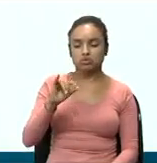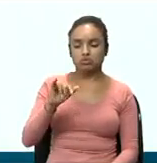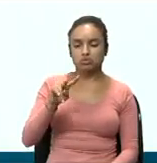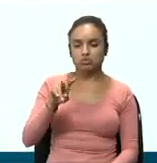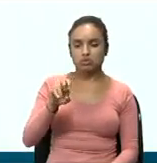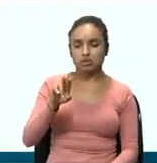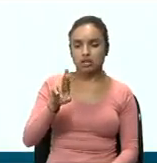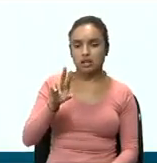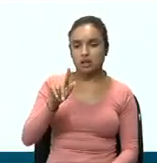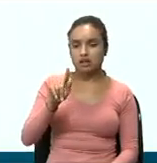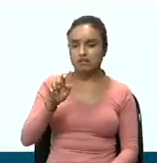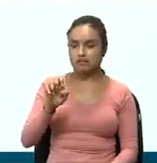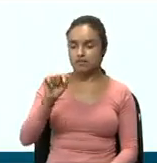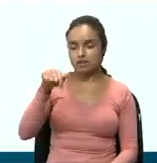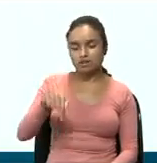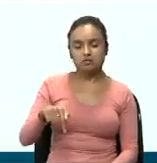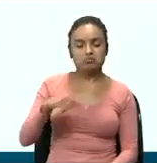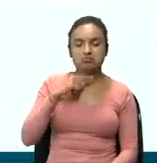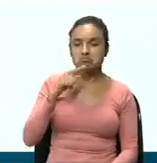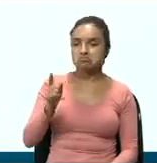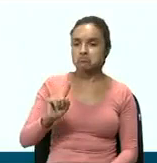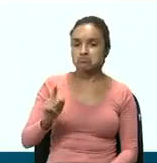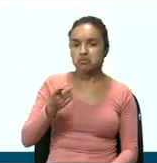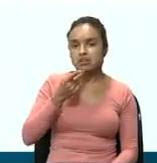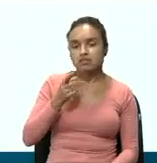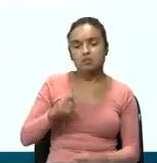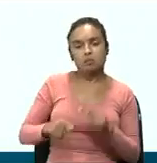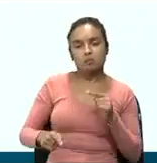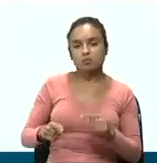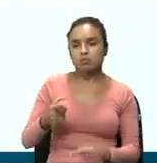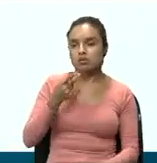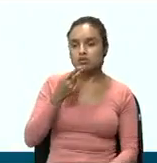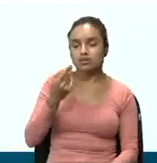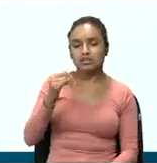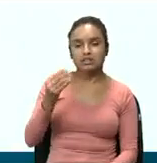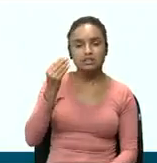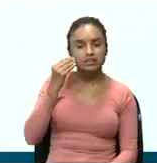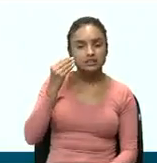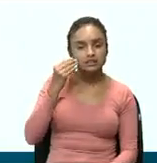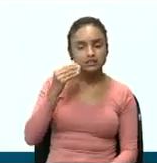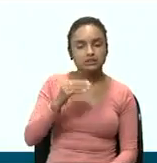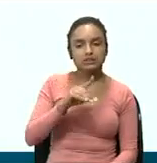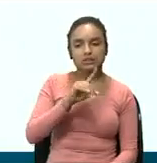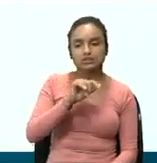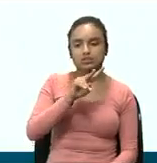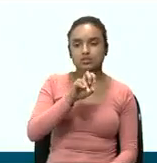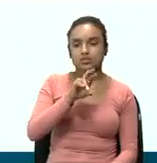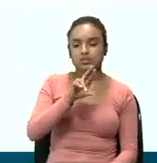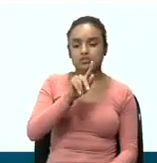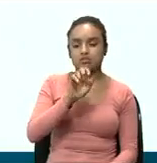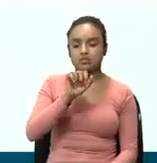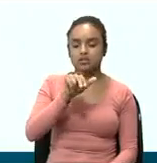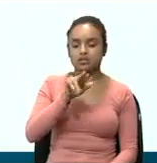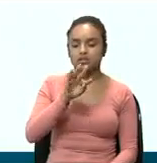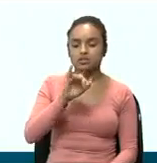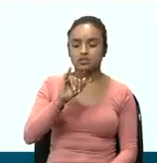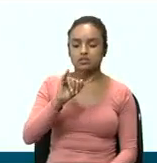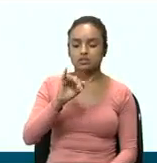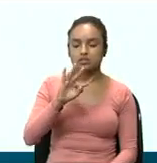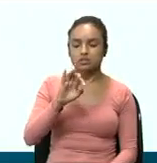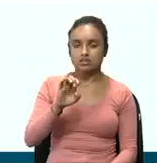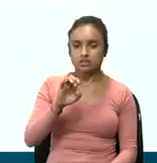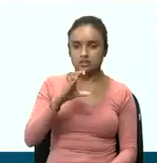da série. Eu não posso. O teste da divergência, ele foi inconclusivo para esse